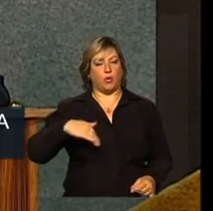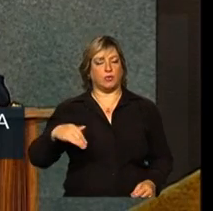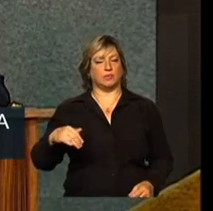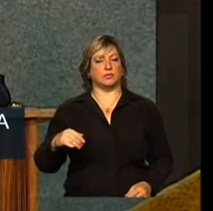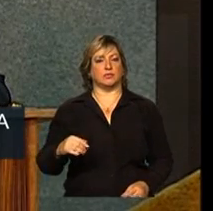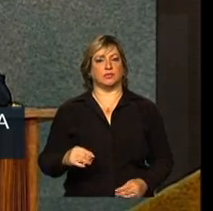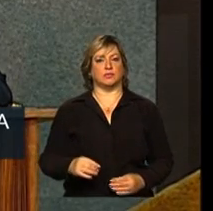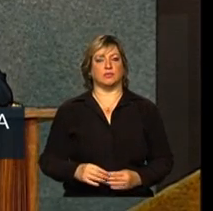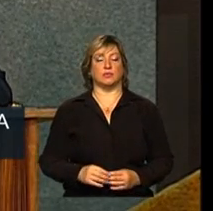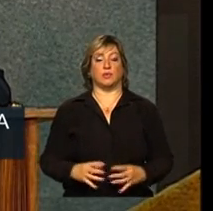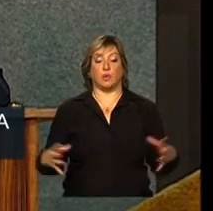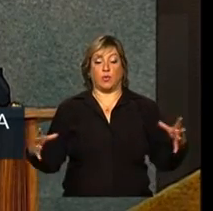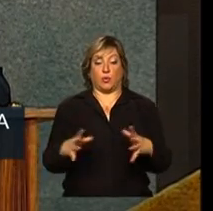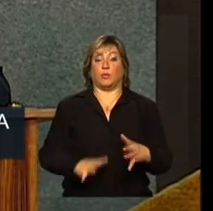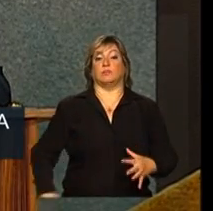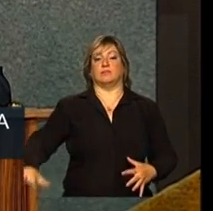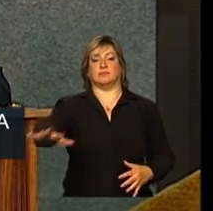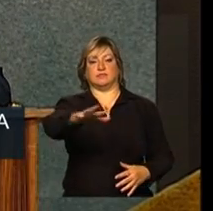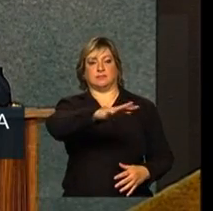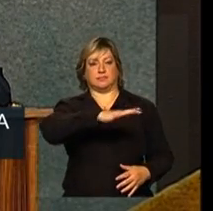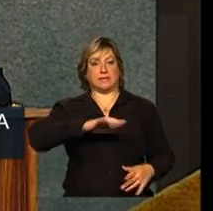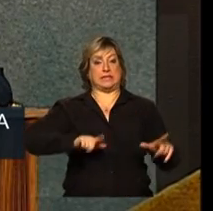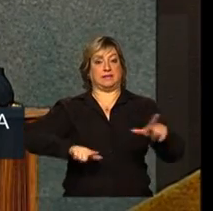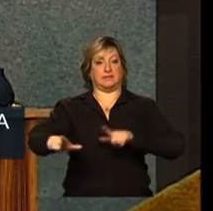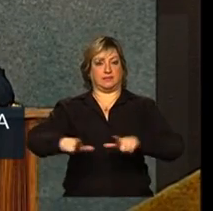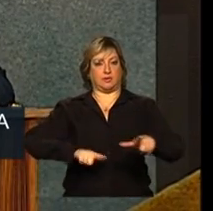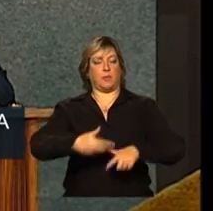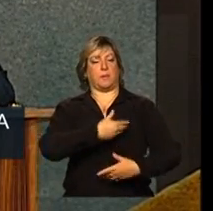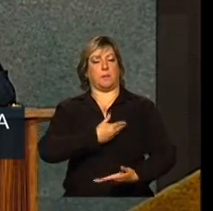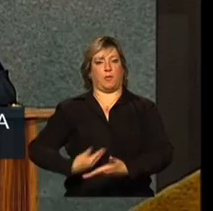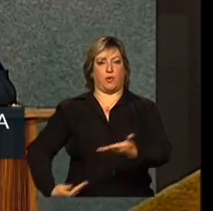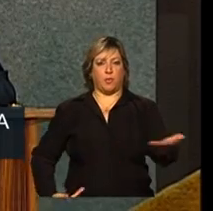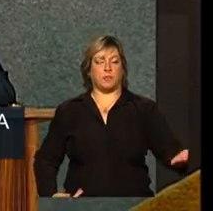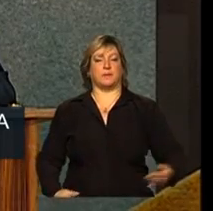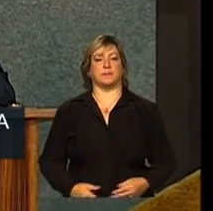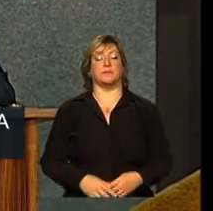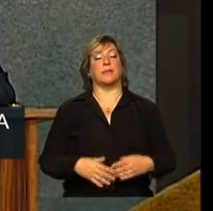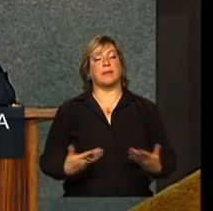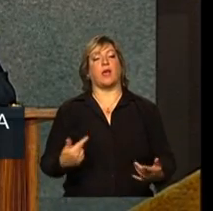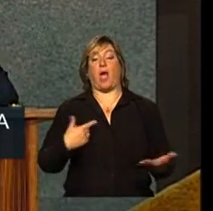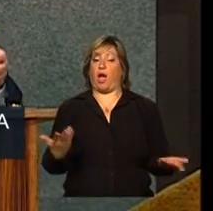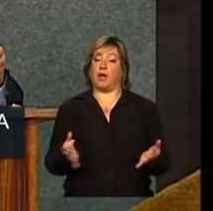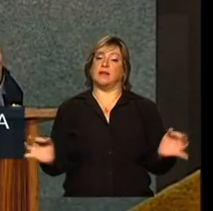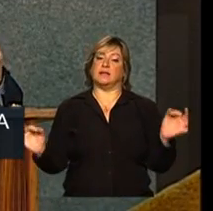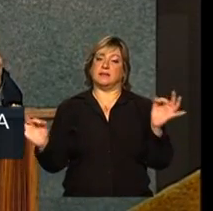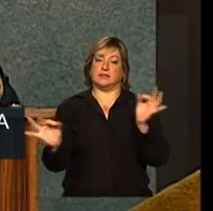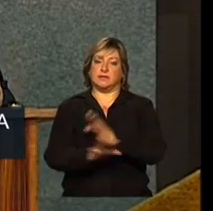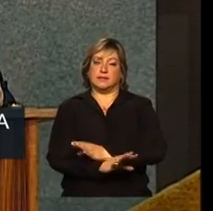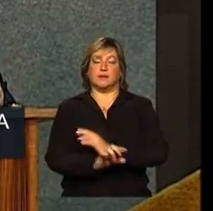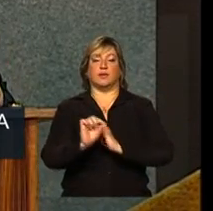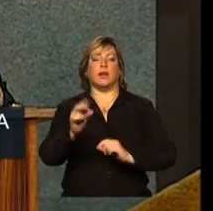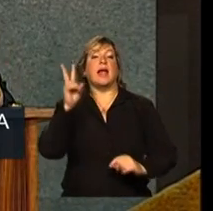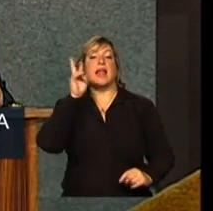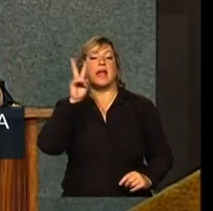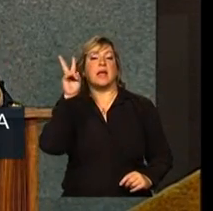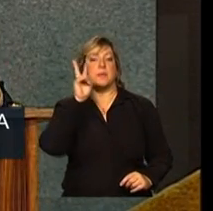no nosso universo de ação pública. E eu, então, encerro me